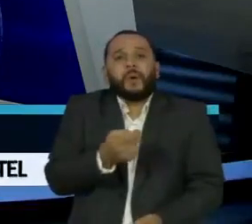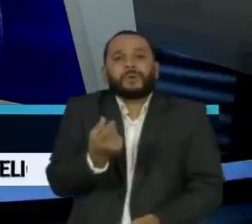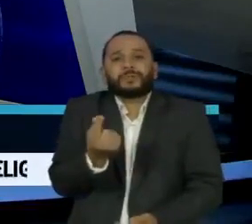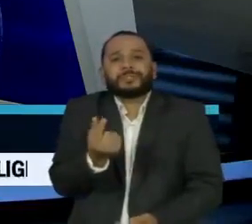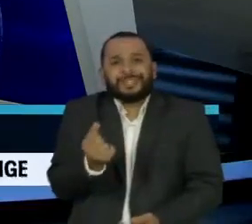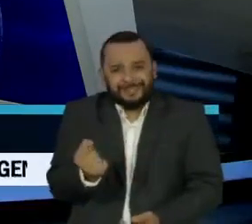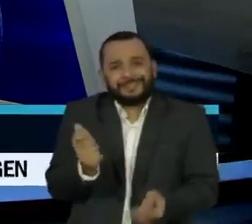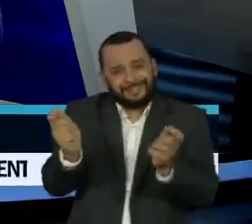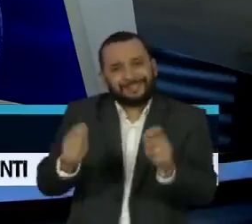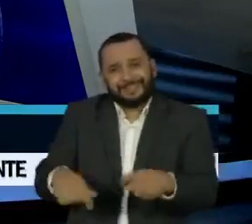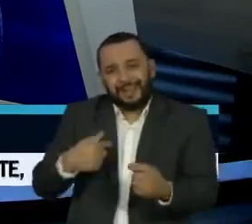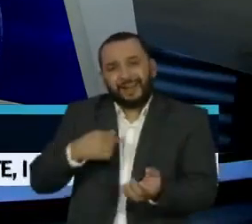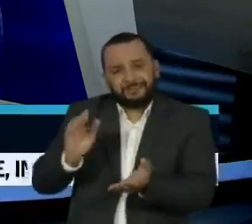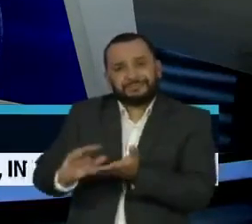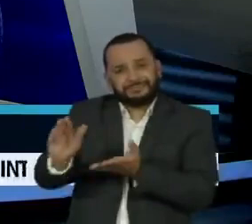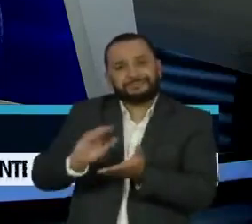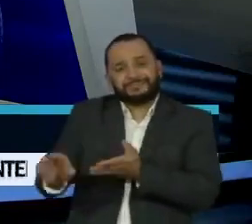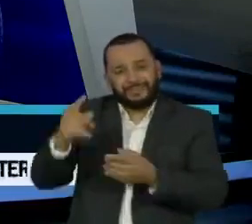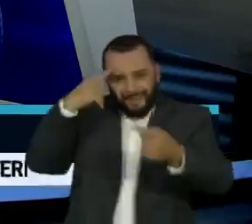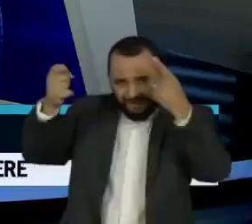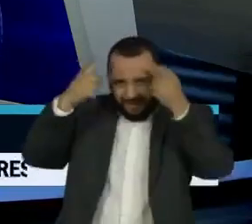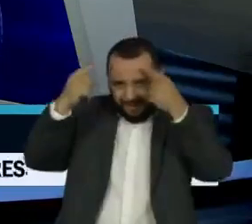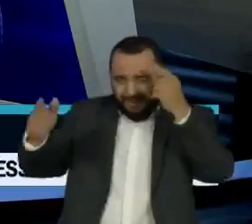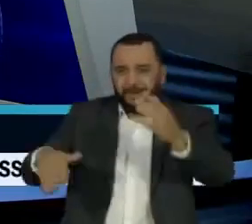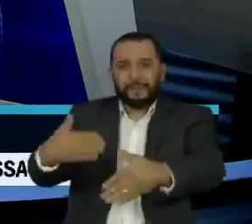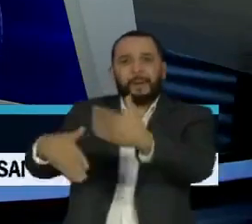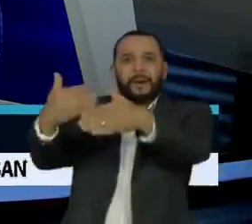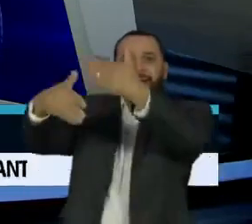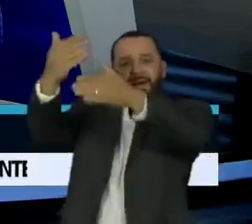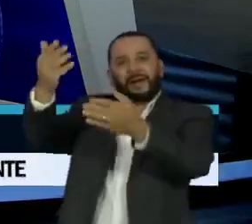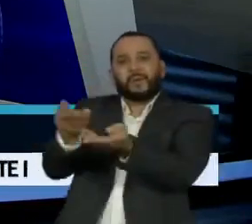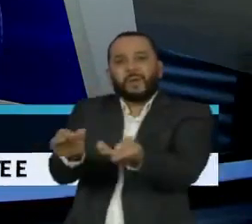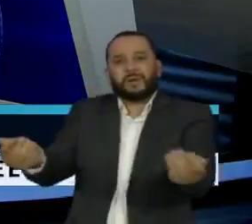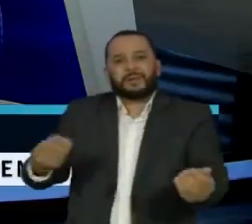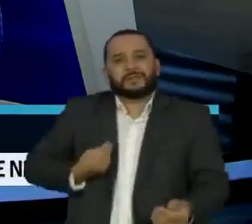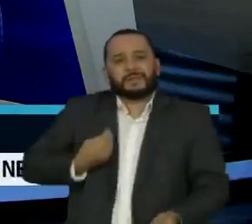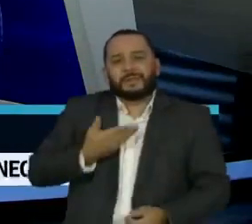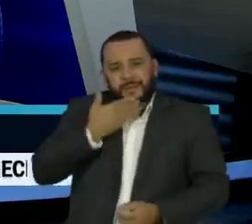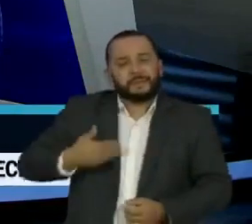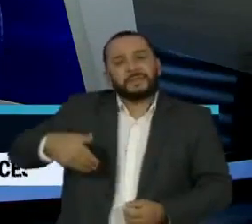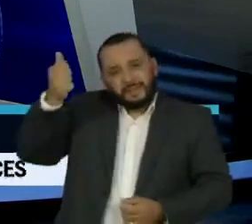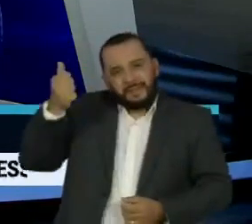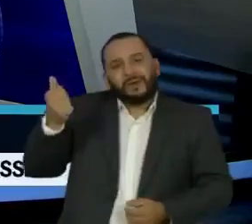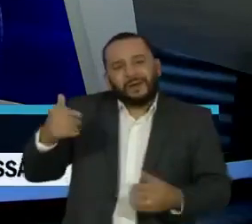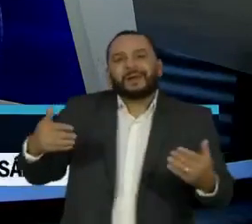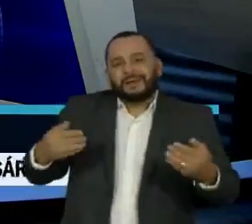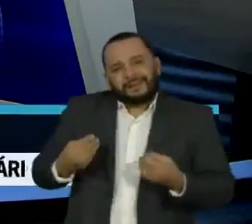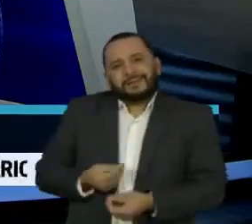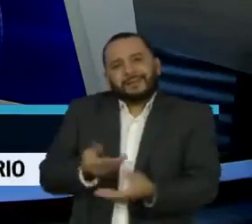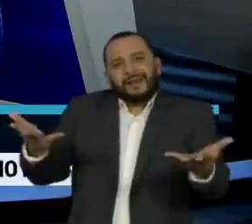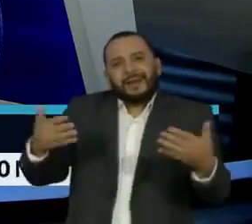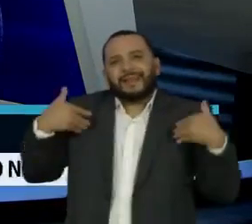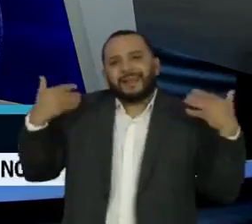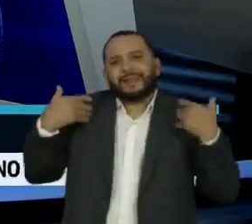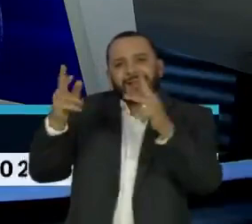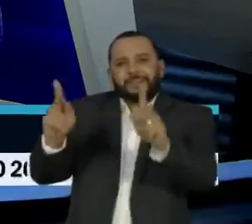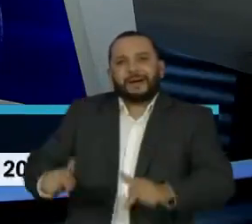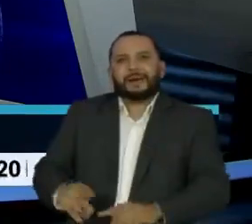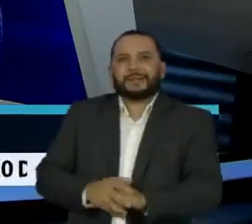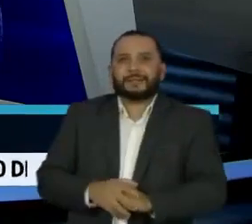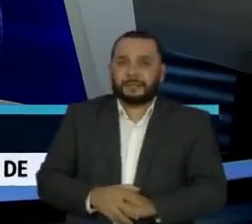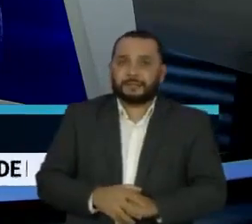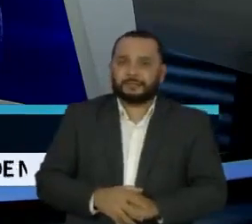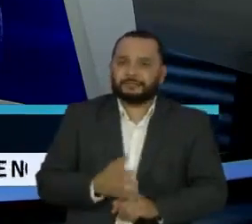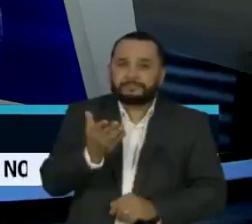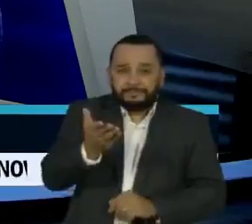e com muita criatividade é possível a gente levar para esse pessoal que carrega esse Brasil nas costas um pouco só de alegria, um pouco de paz. Com certeza. E com